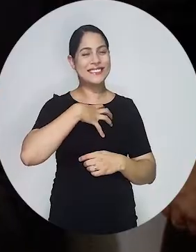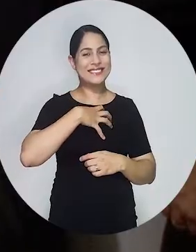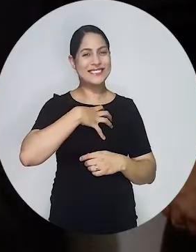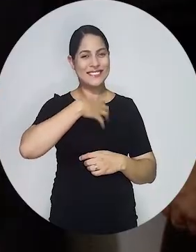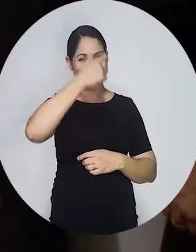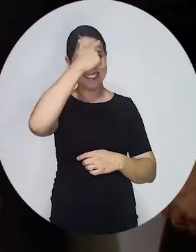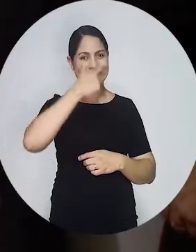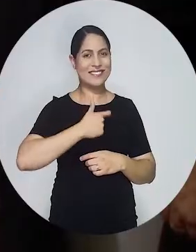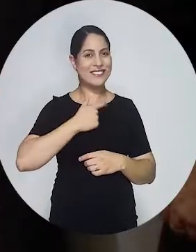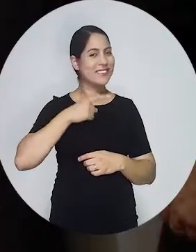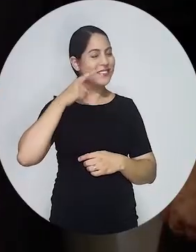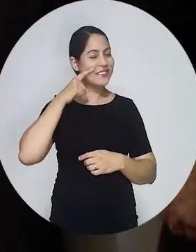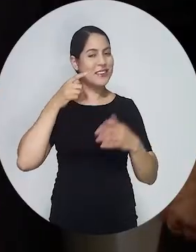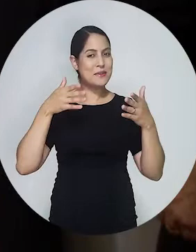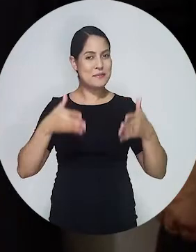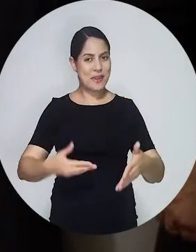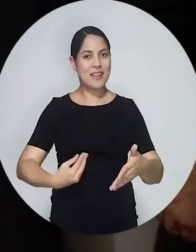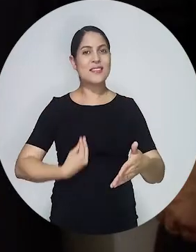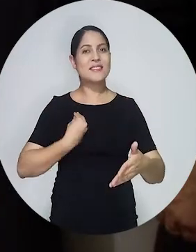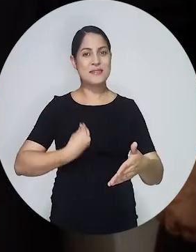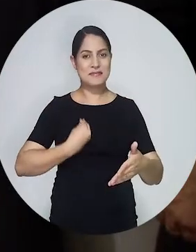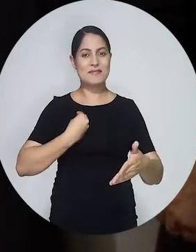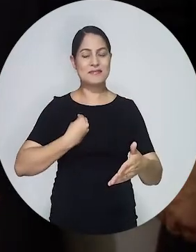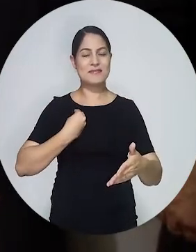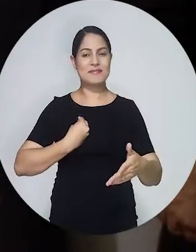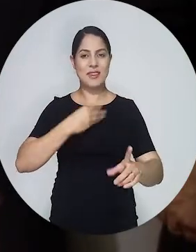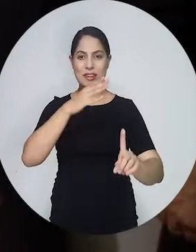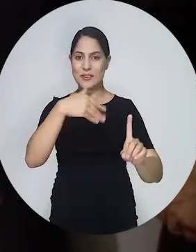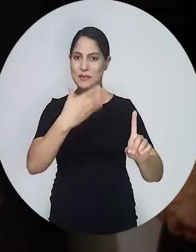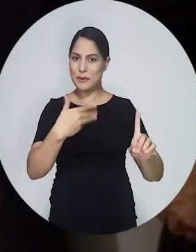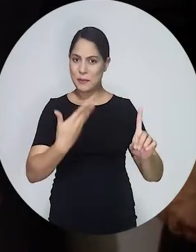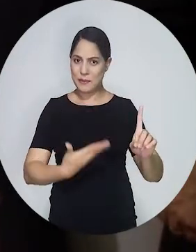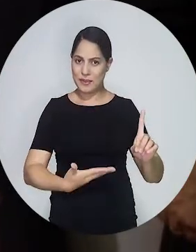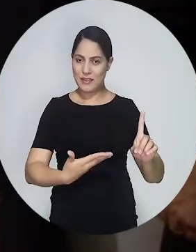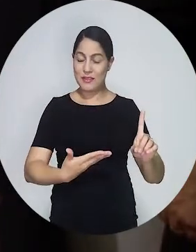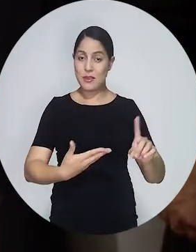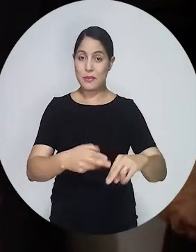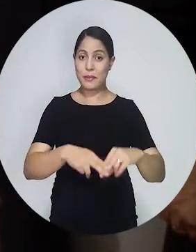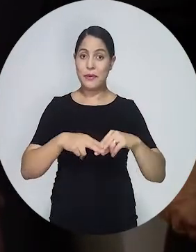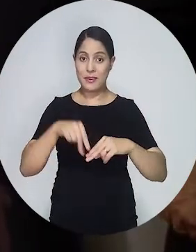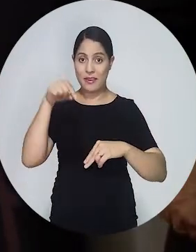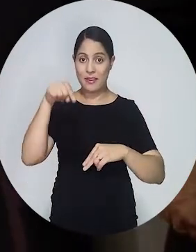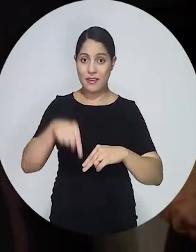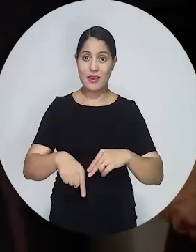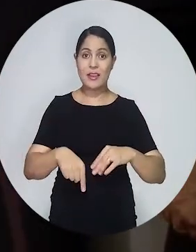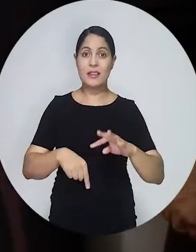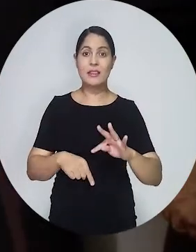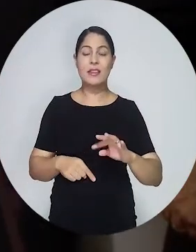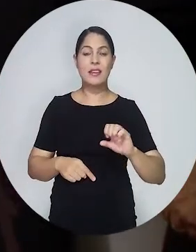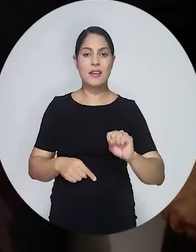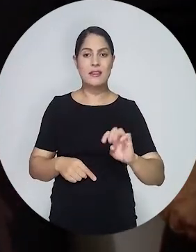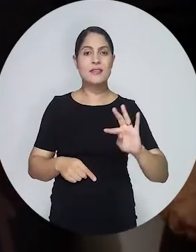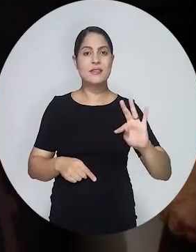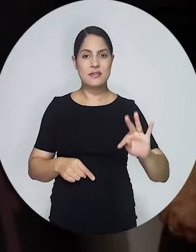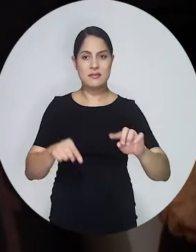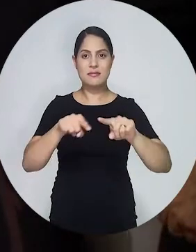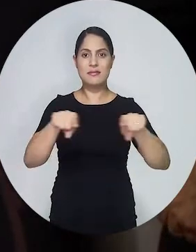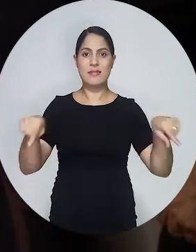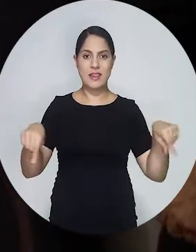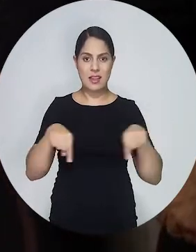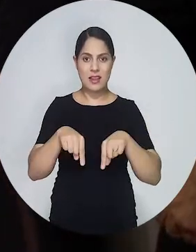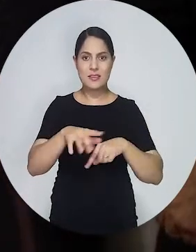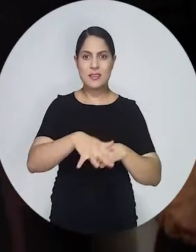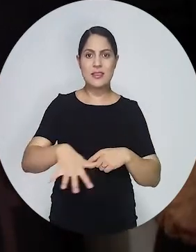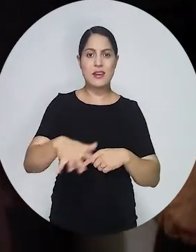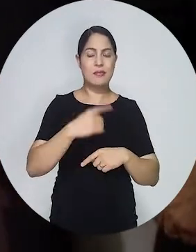É com imensa honra, ministro Emanuel, e claro, com muita emoção, que participo desta solenidade de homenagem em que a